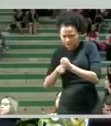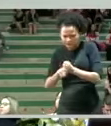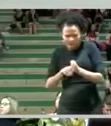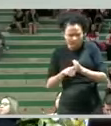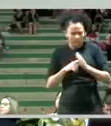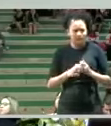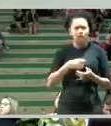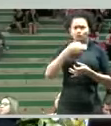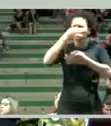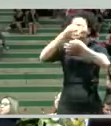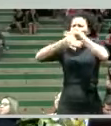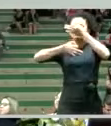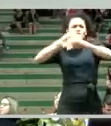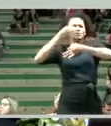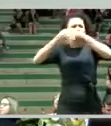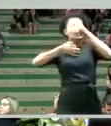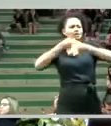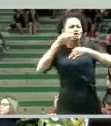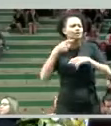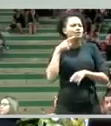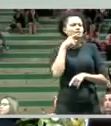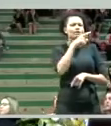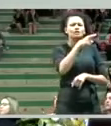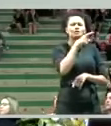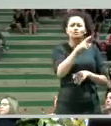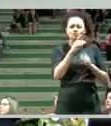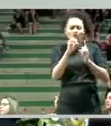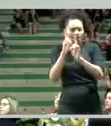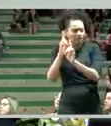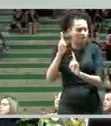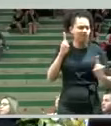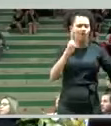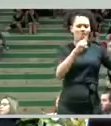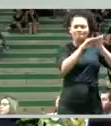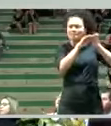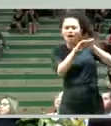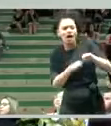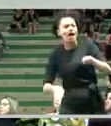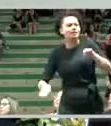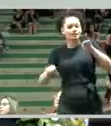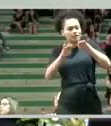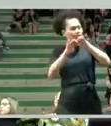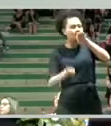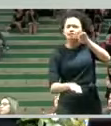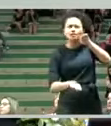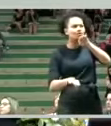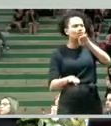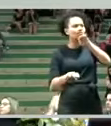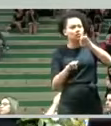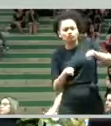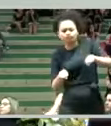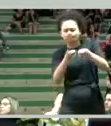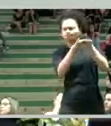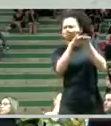os comentaristas, ele era fora de padrão, não estava na lista.